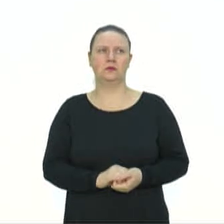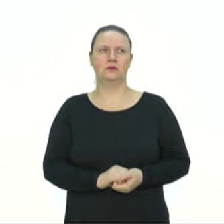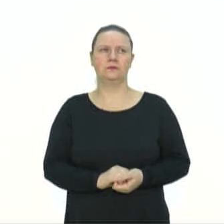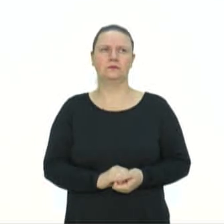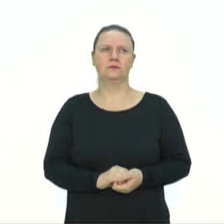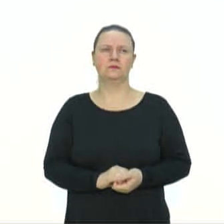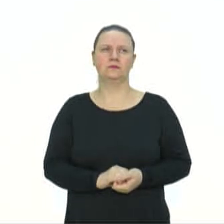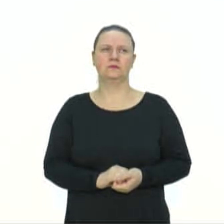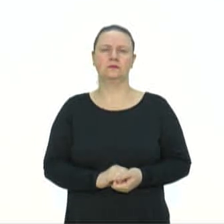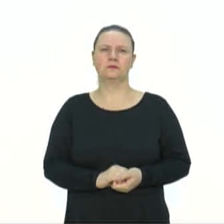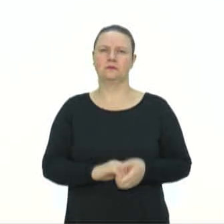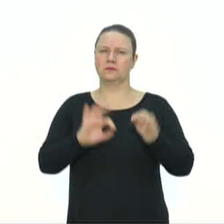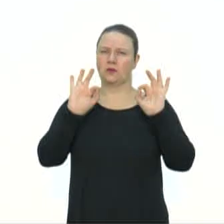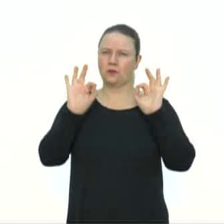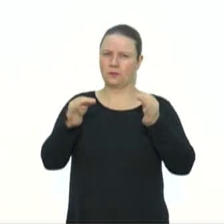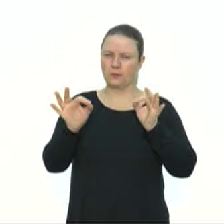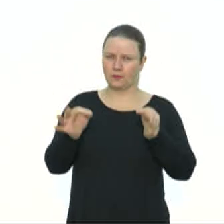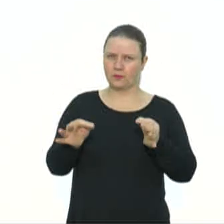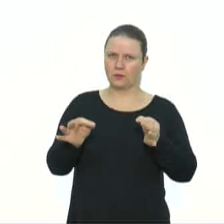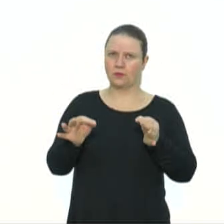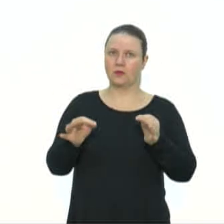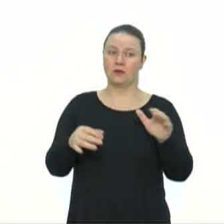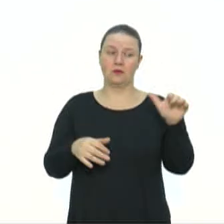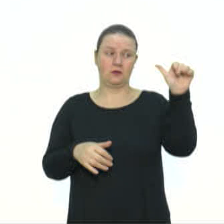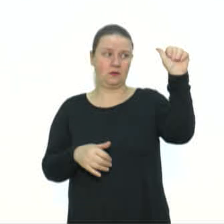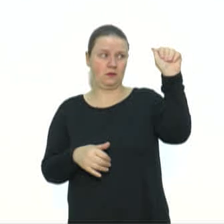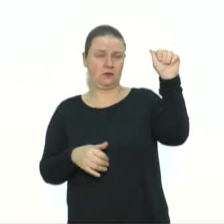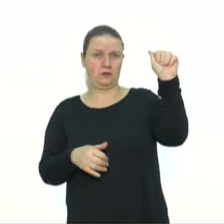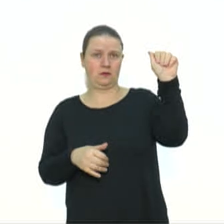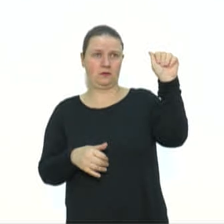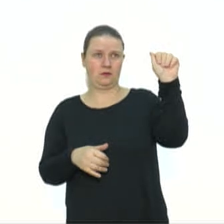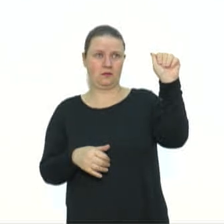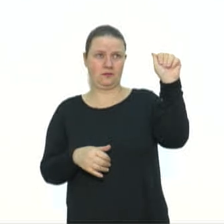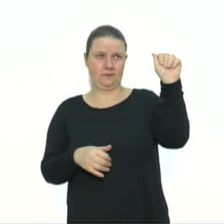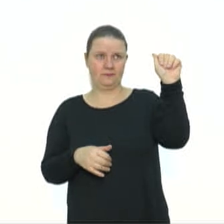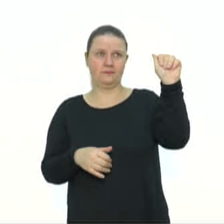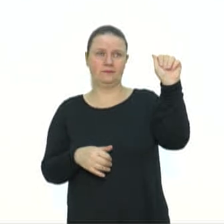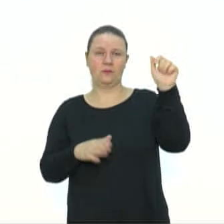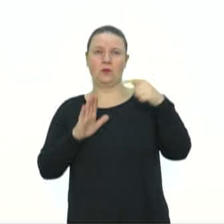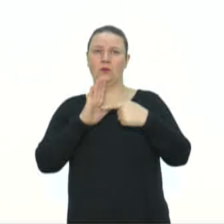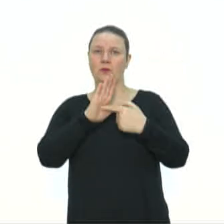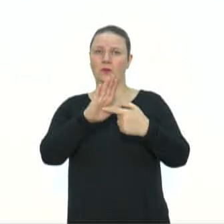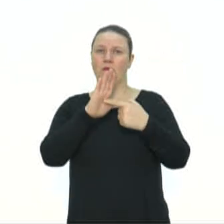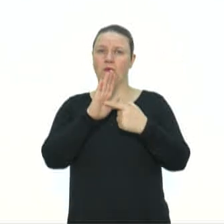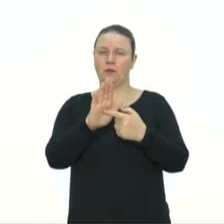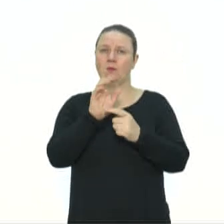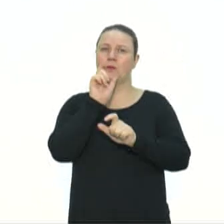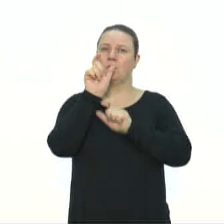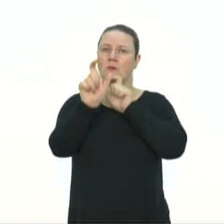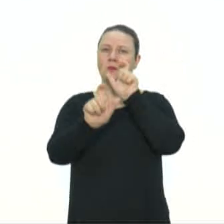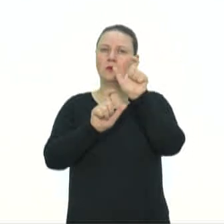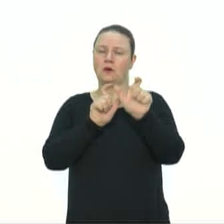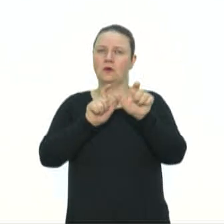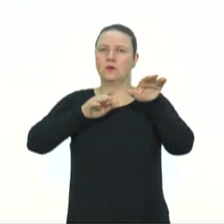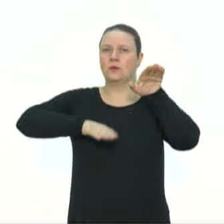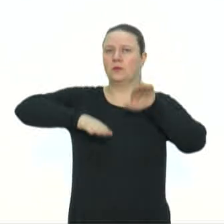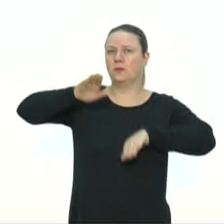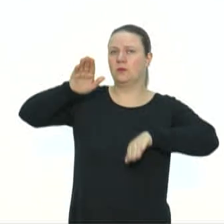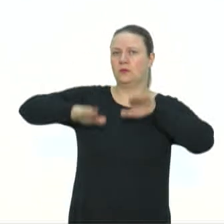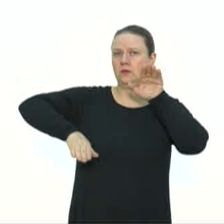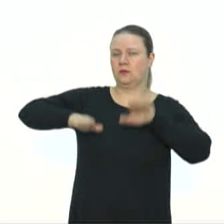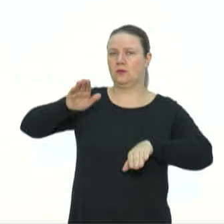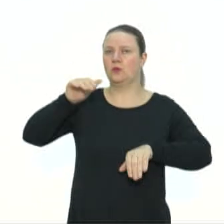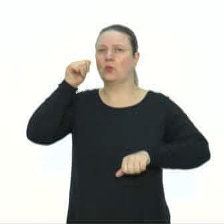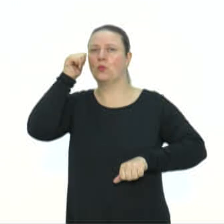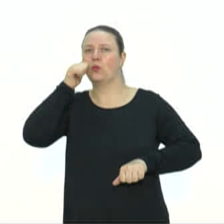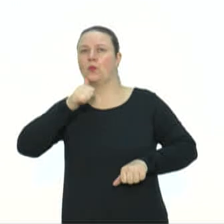É correto afirmar que, letra A, los demonstrativos são palavras variáveis em gênero